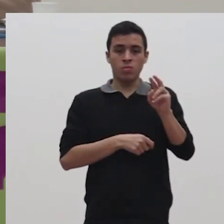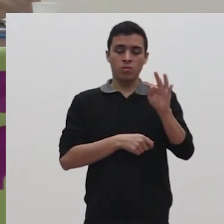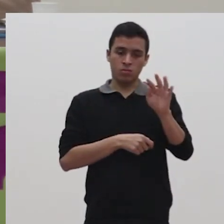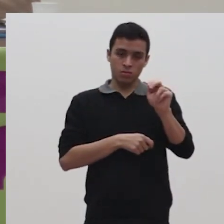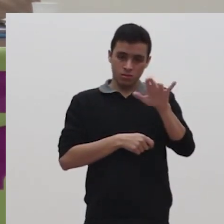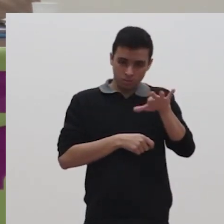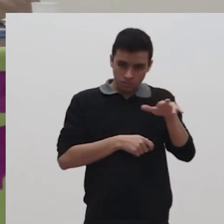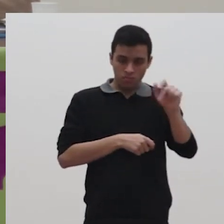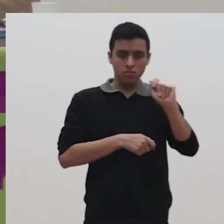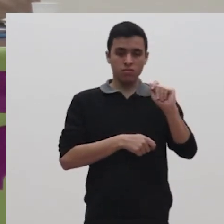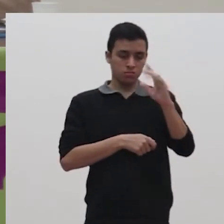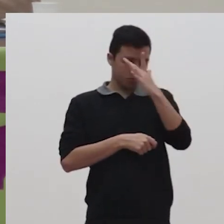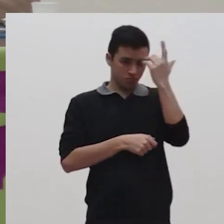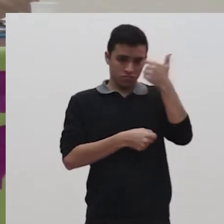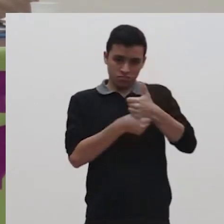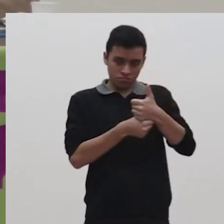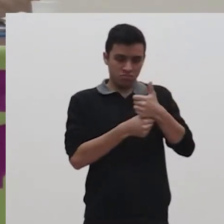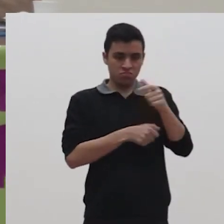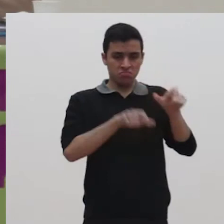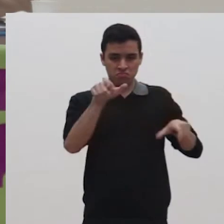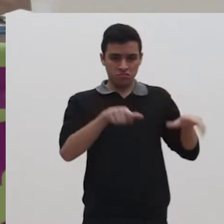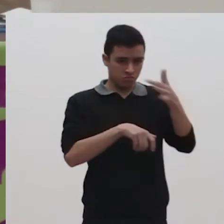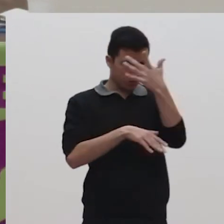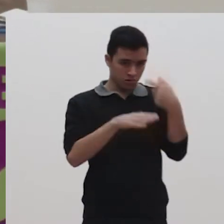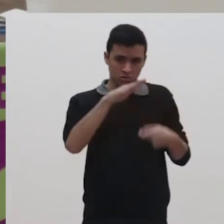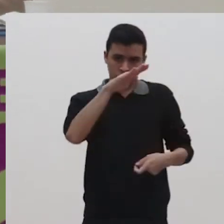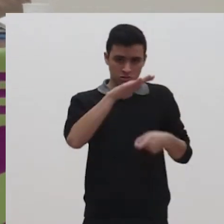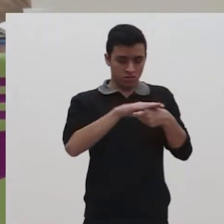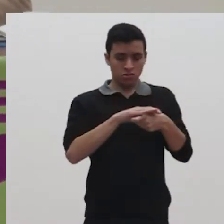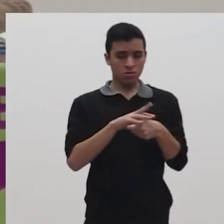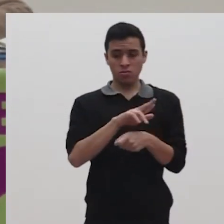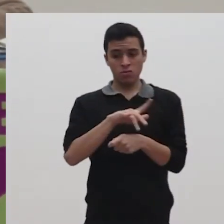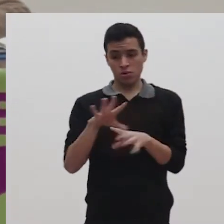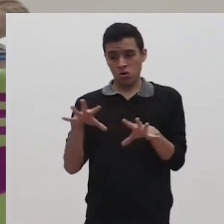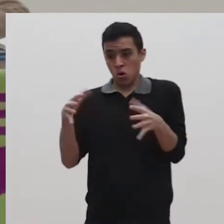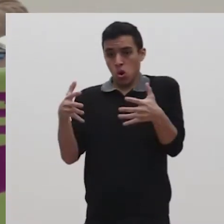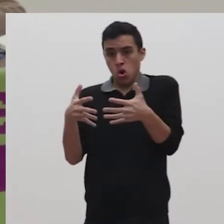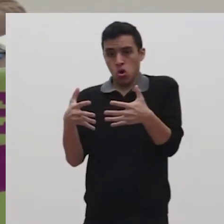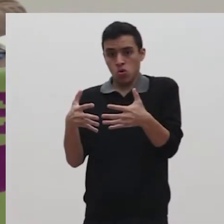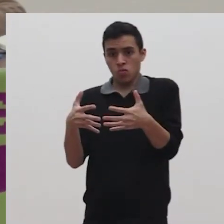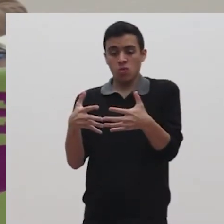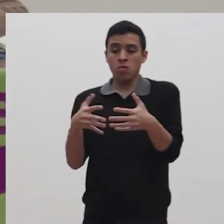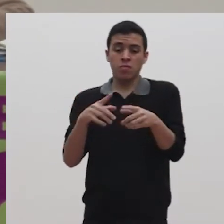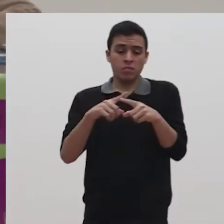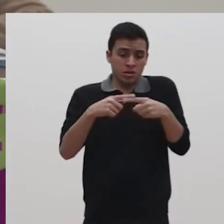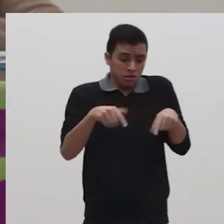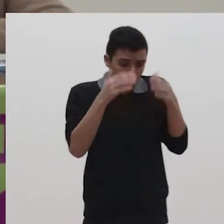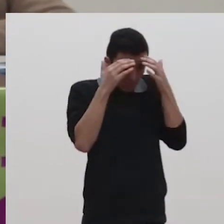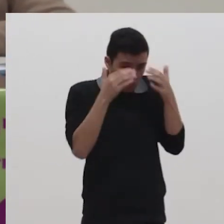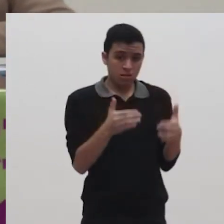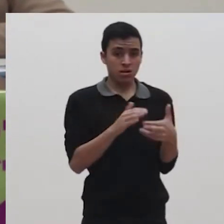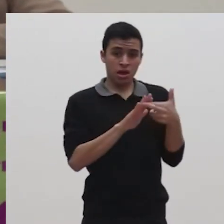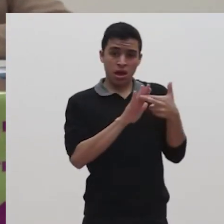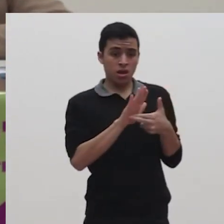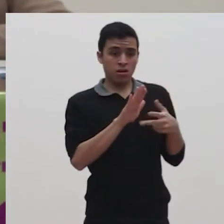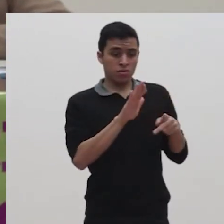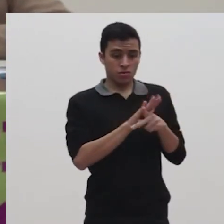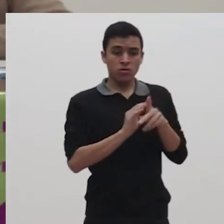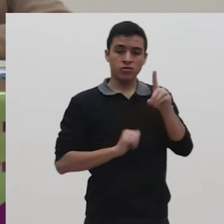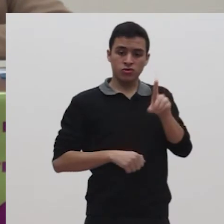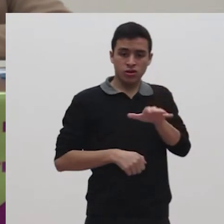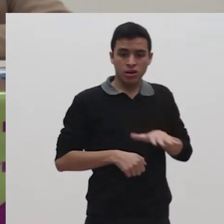enfim, que pode ser feito pelo reitor, pelo diretor, ou por qualquer autoridade, que não é por um órgão colegiado e que tem que ser cumprida. É uma norma. Dentro do